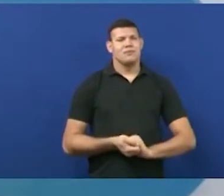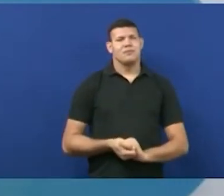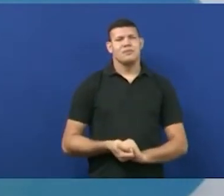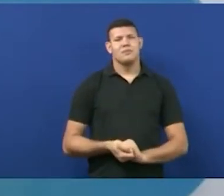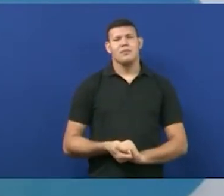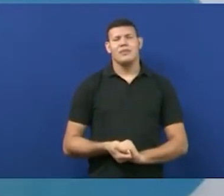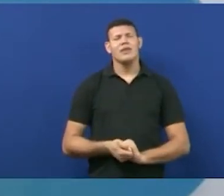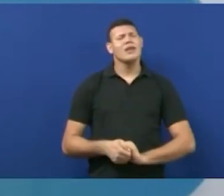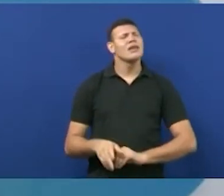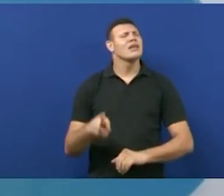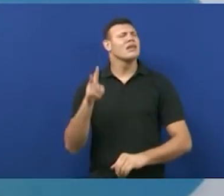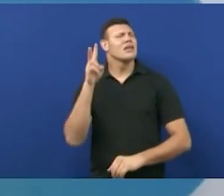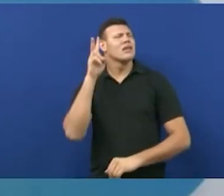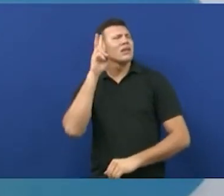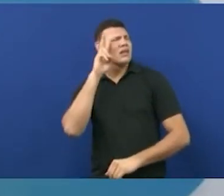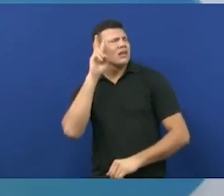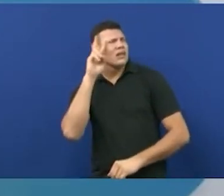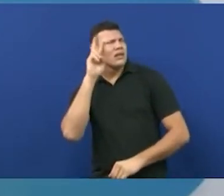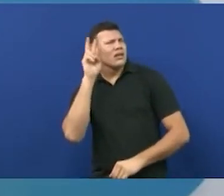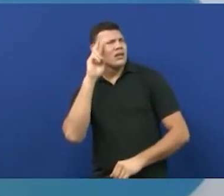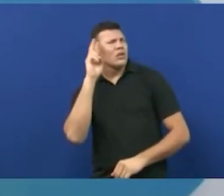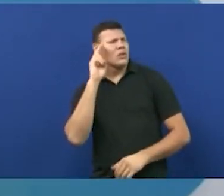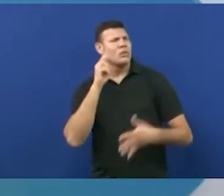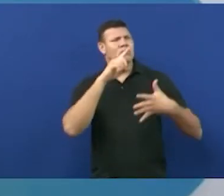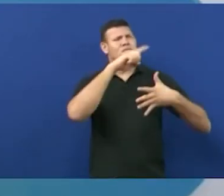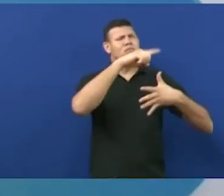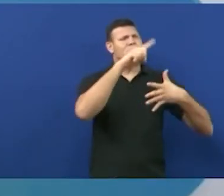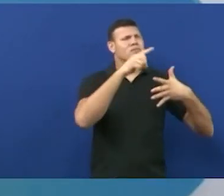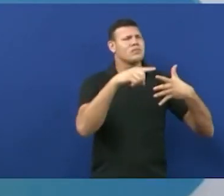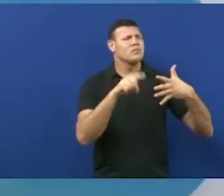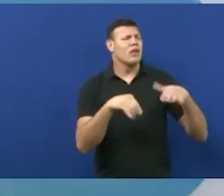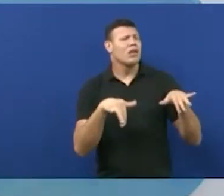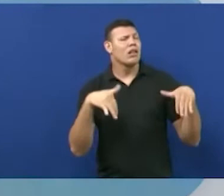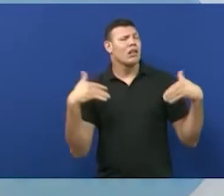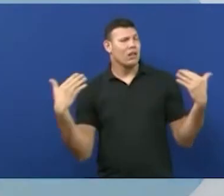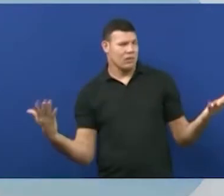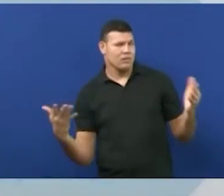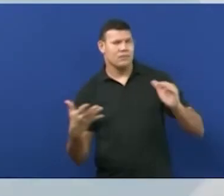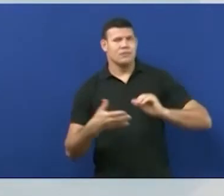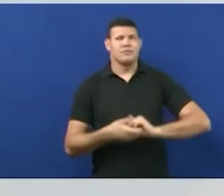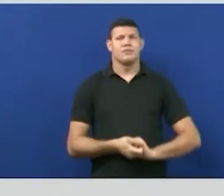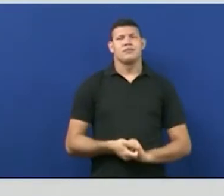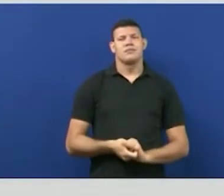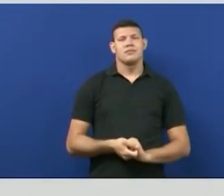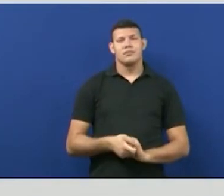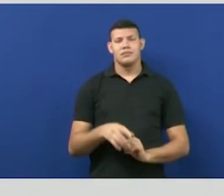Vamos relembrar quais são esses níveis do corpo humano? Observem a imagem.